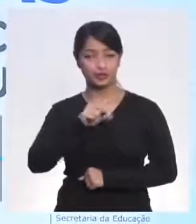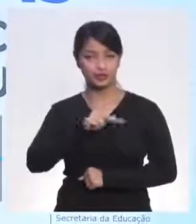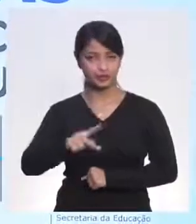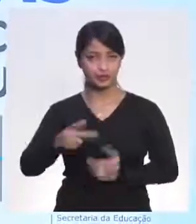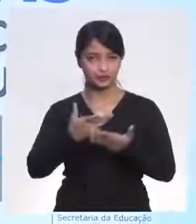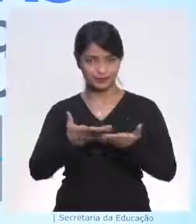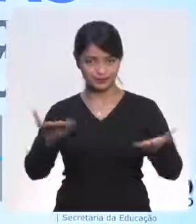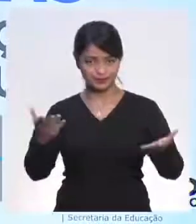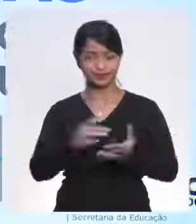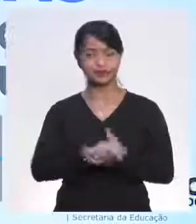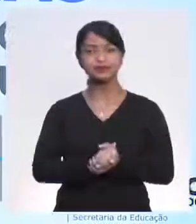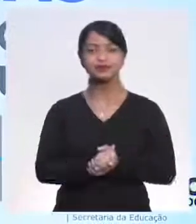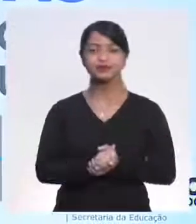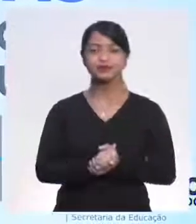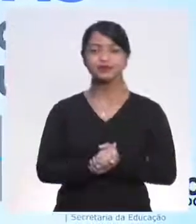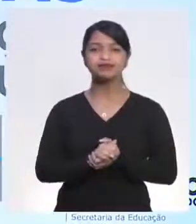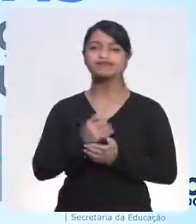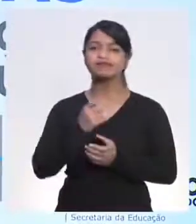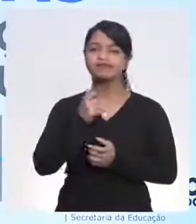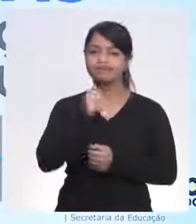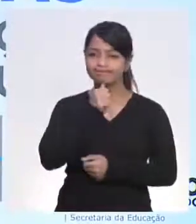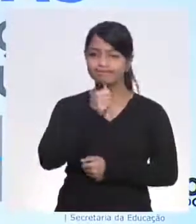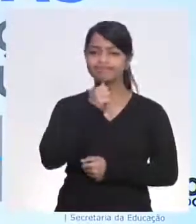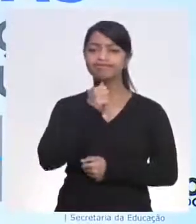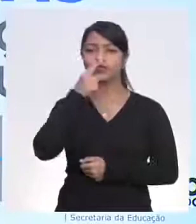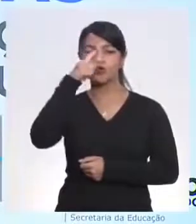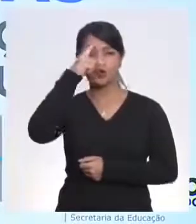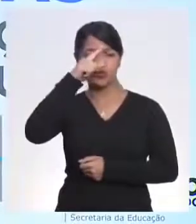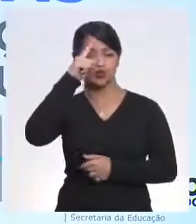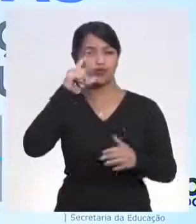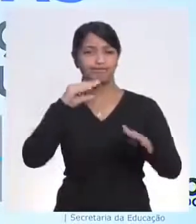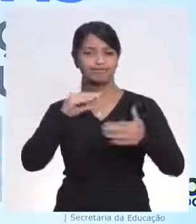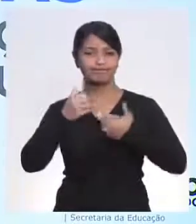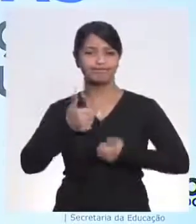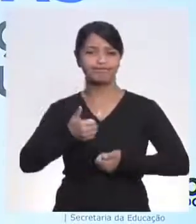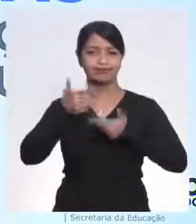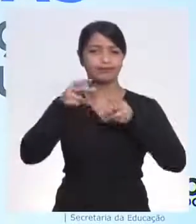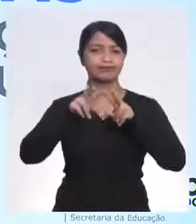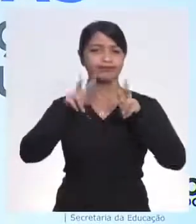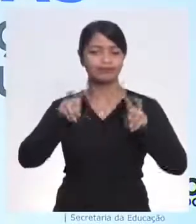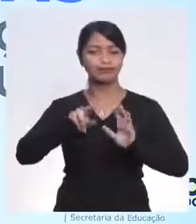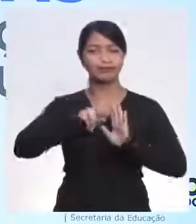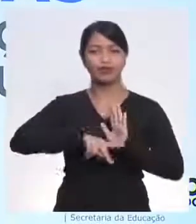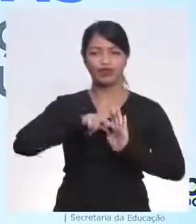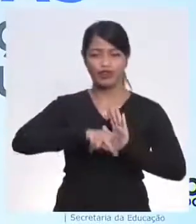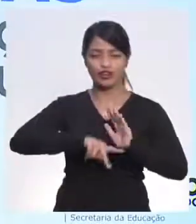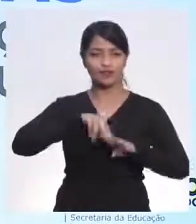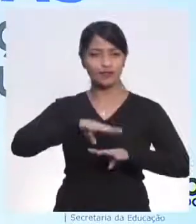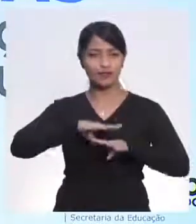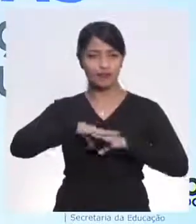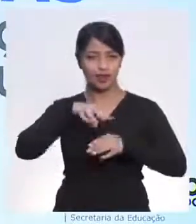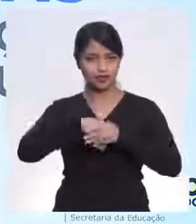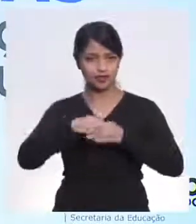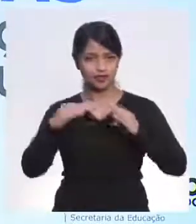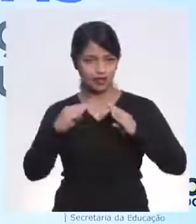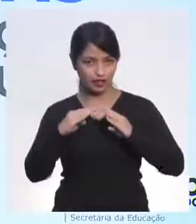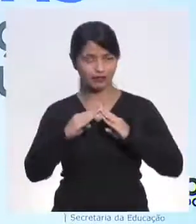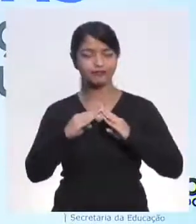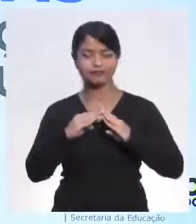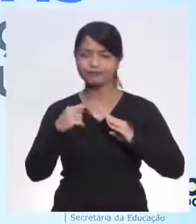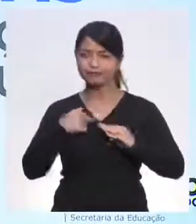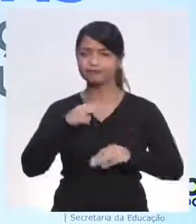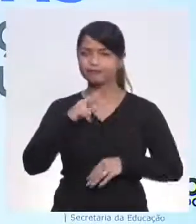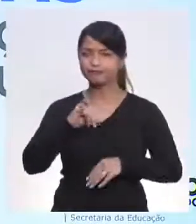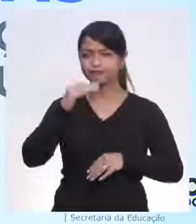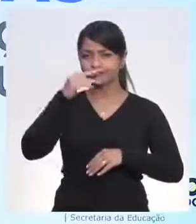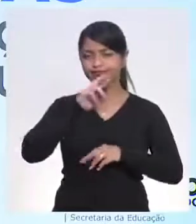dúvidas sobre a questão ainda sobre o projeto Matemática em Casa e, claro, continuar sobre a questão dos divisores, né, dos múltiplos